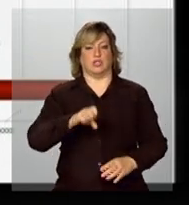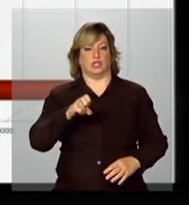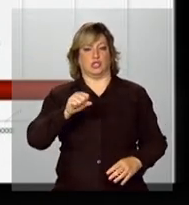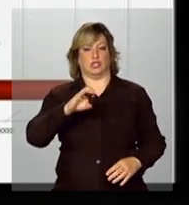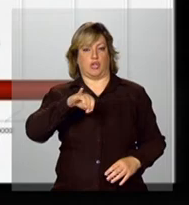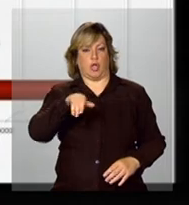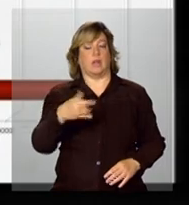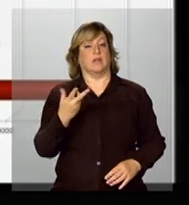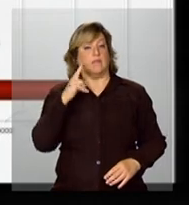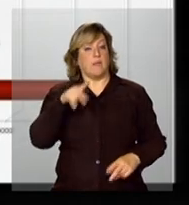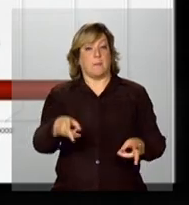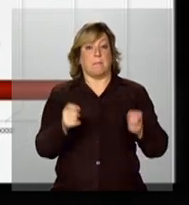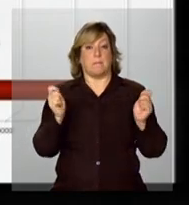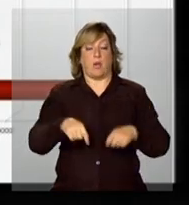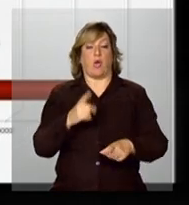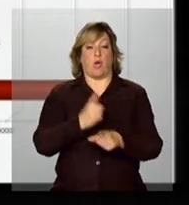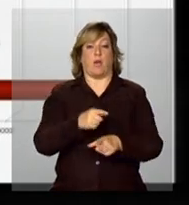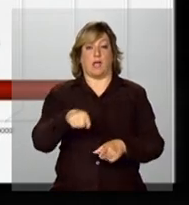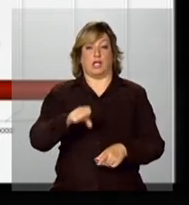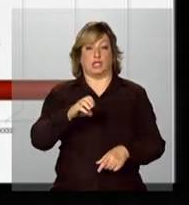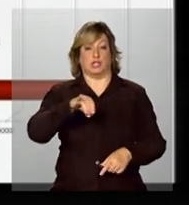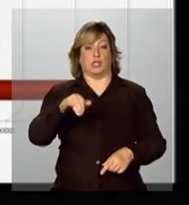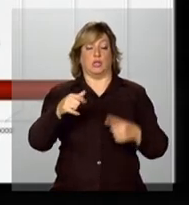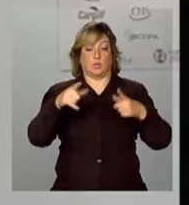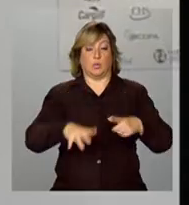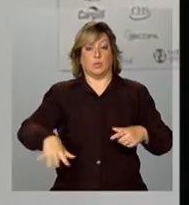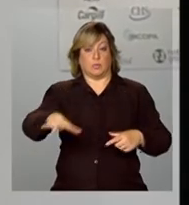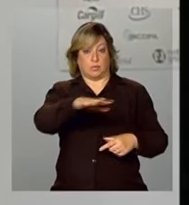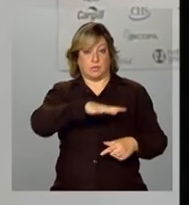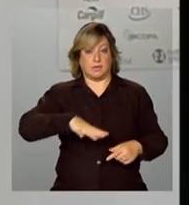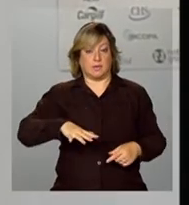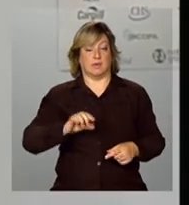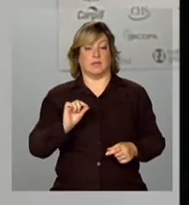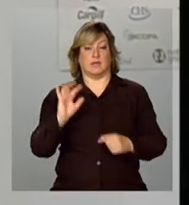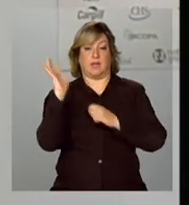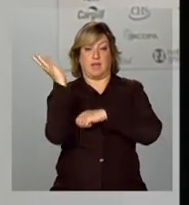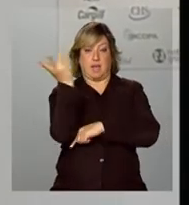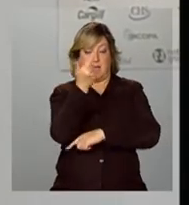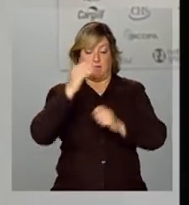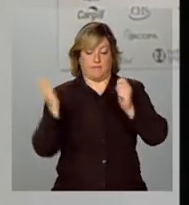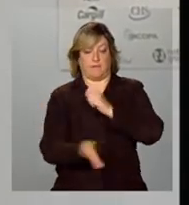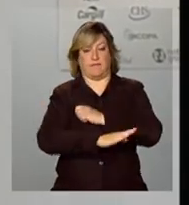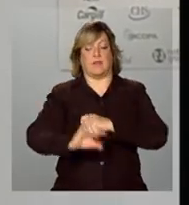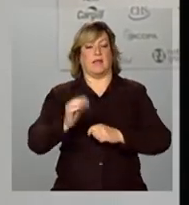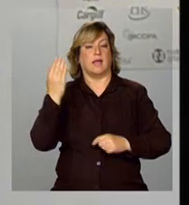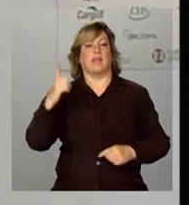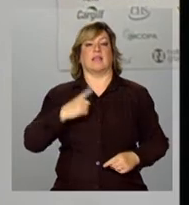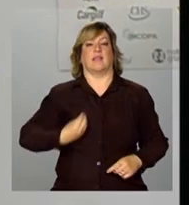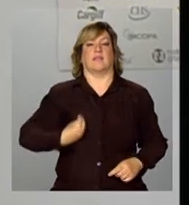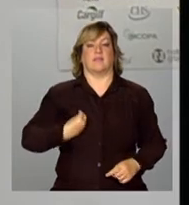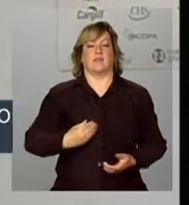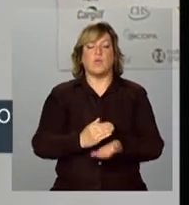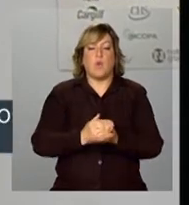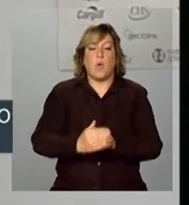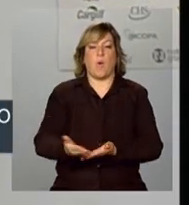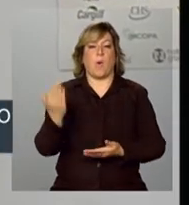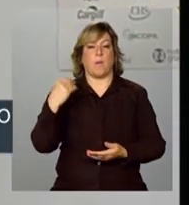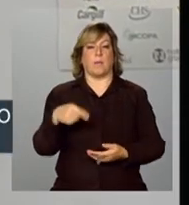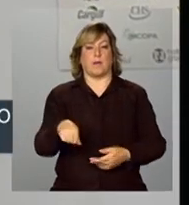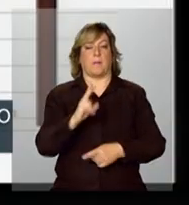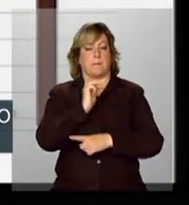soja em desflorestamentos que ocorreram no início do período da moratória da soja.